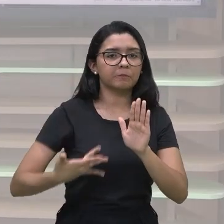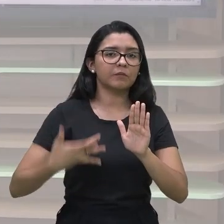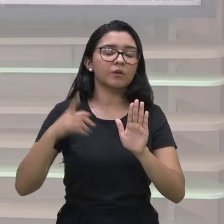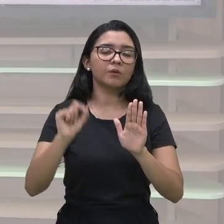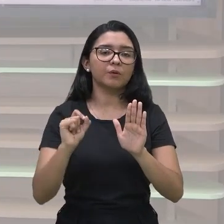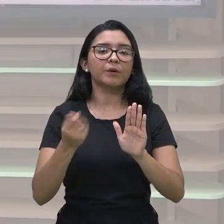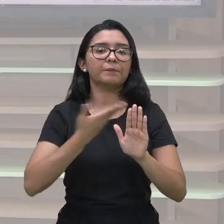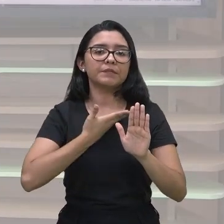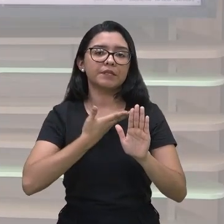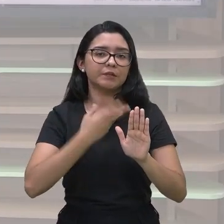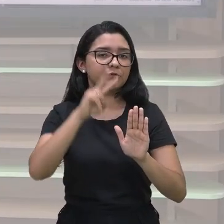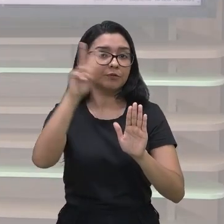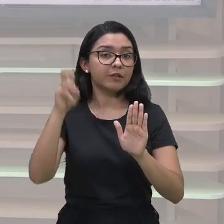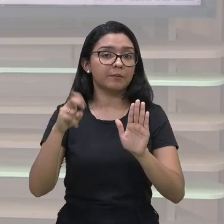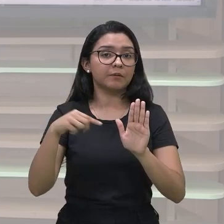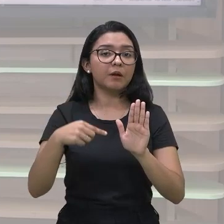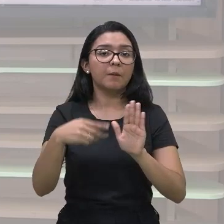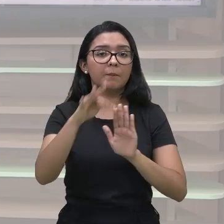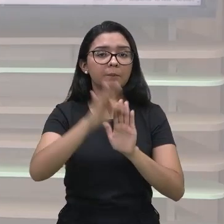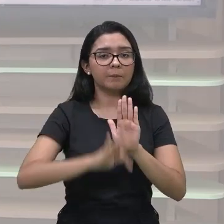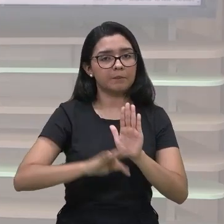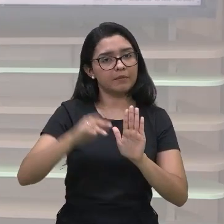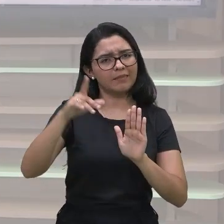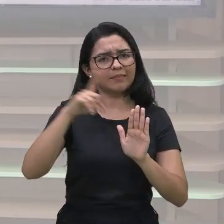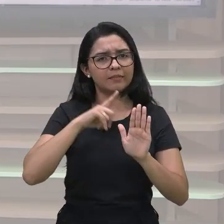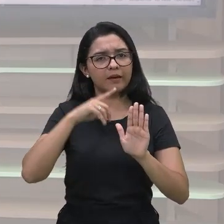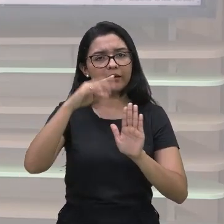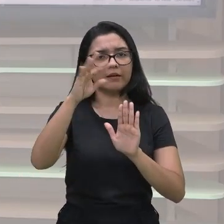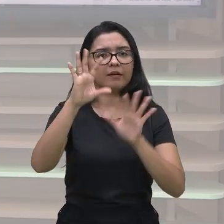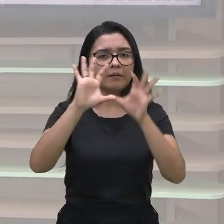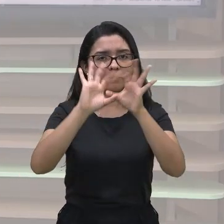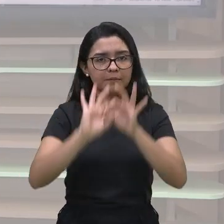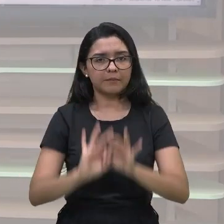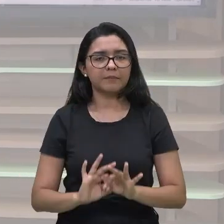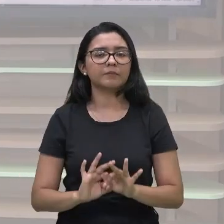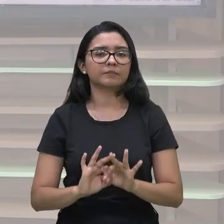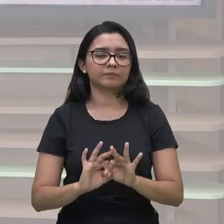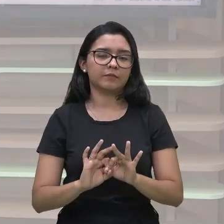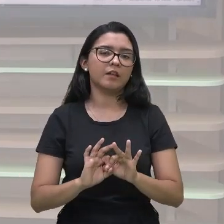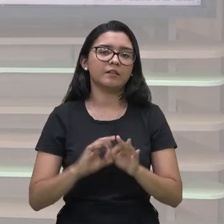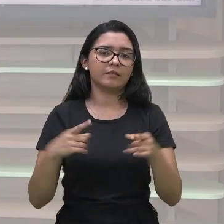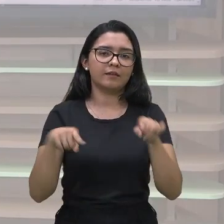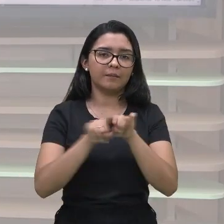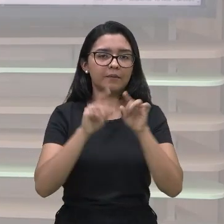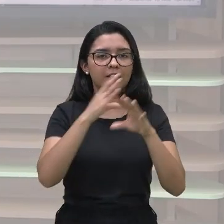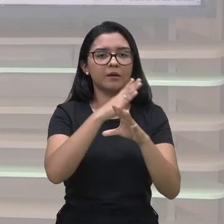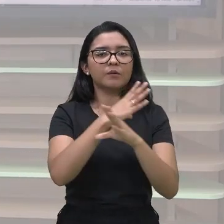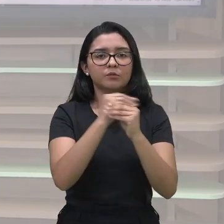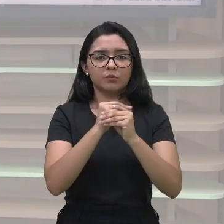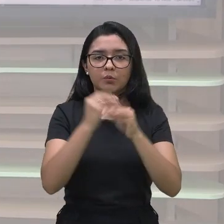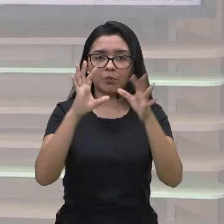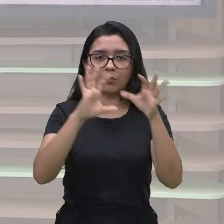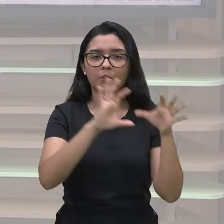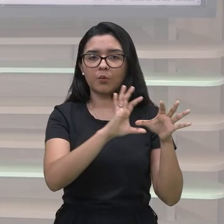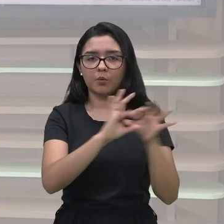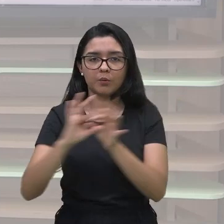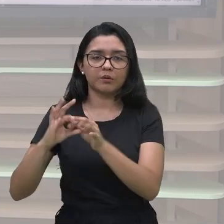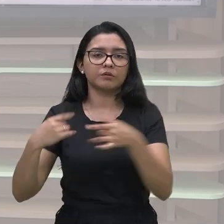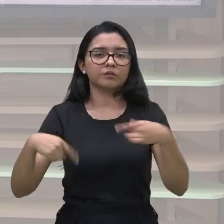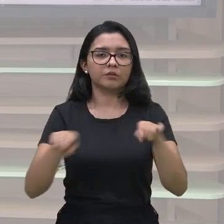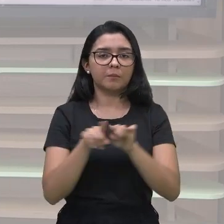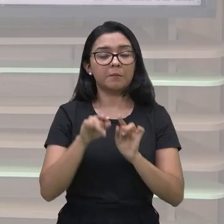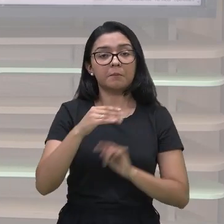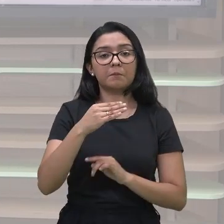as amizades, então ele tem coerência, ele vai indicando ali os conectivos e vai,